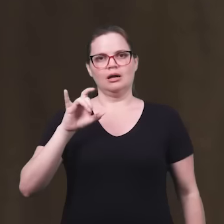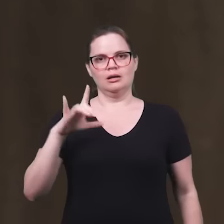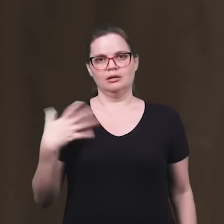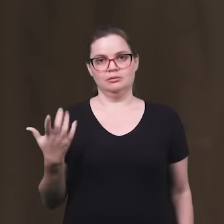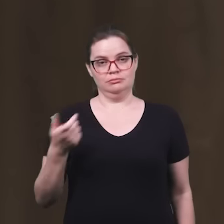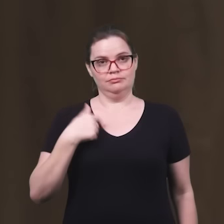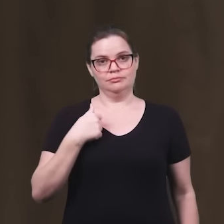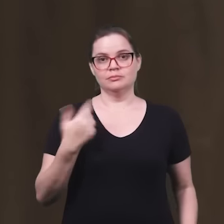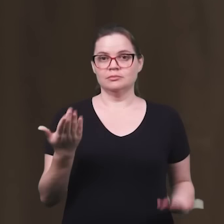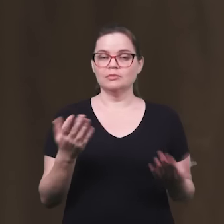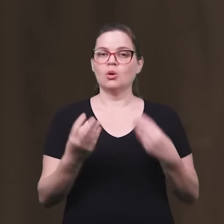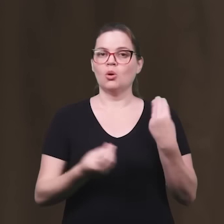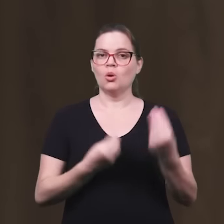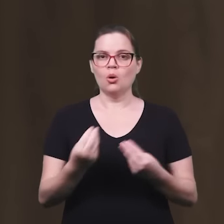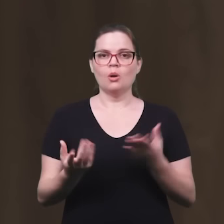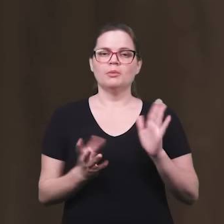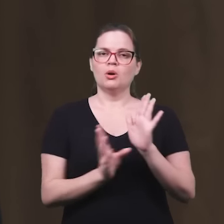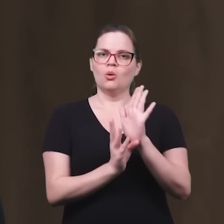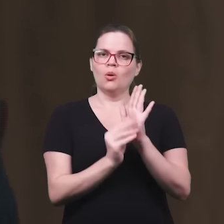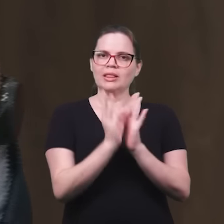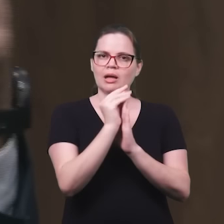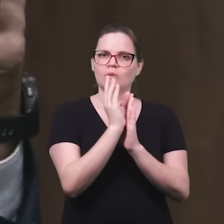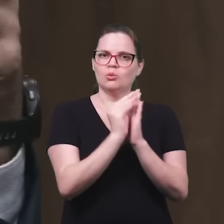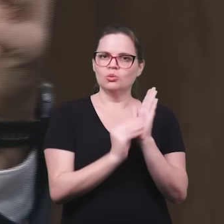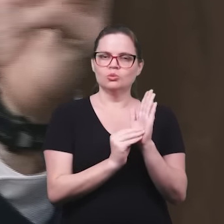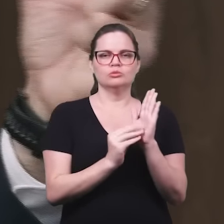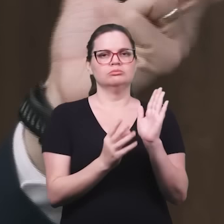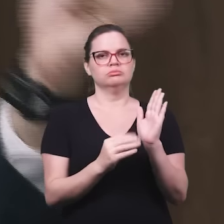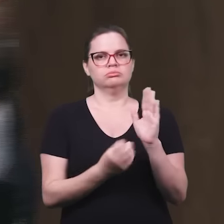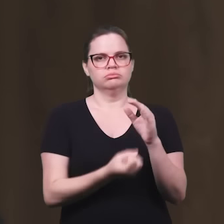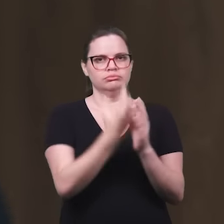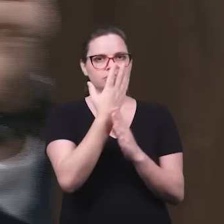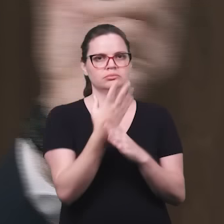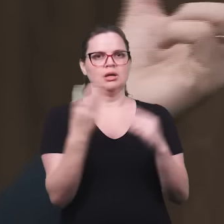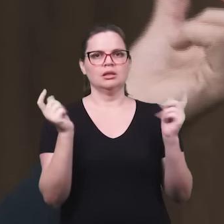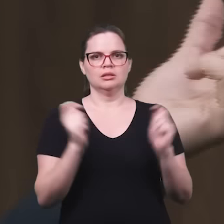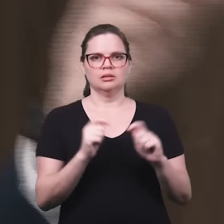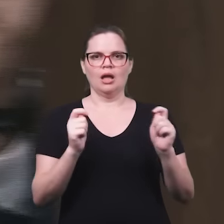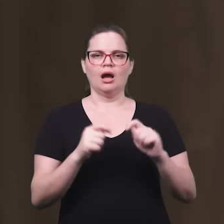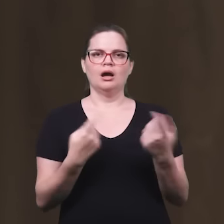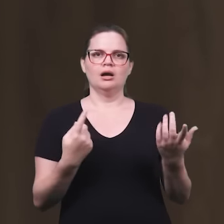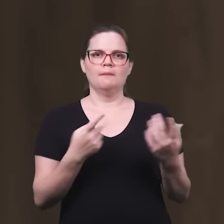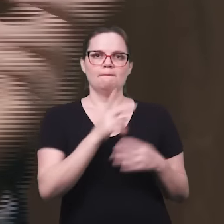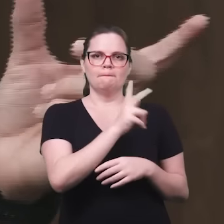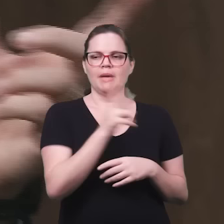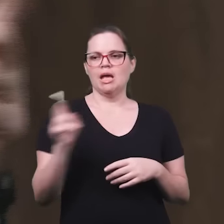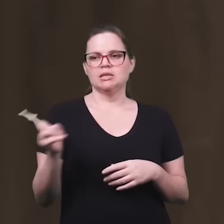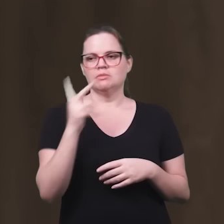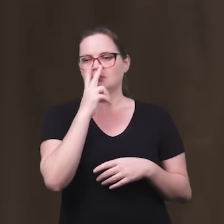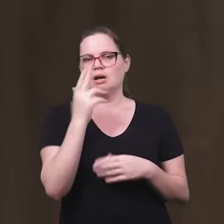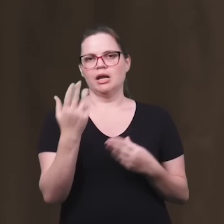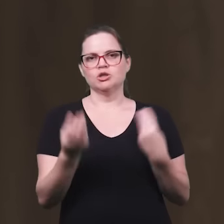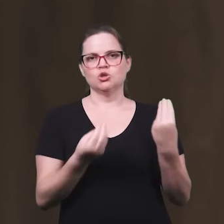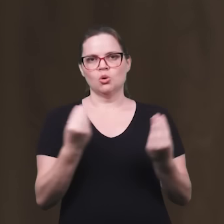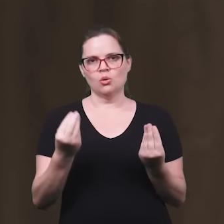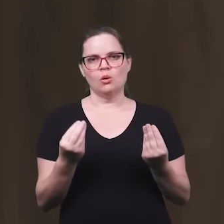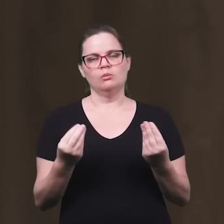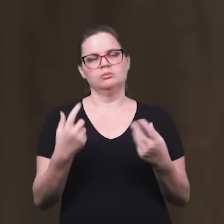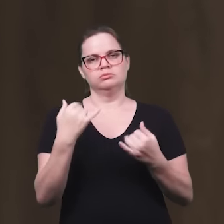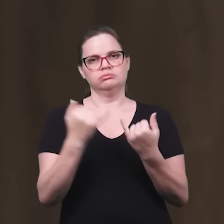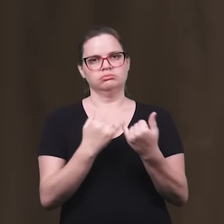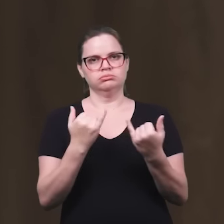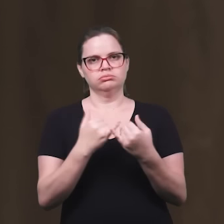assim, a produção de conteúdo, ela pode até vir a se comunicar, né? Ser a mesma, ser parecida.